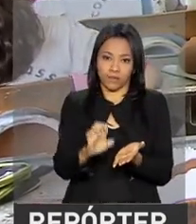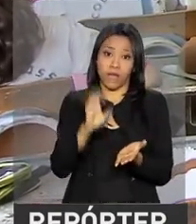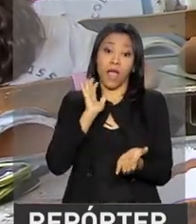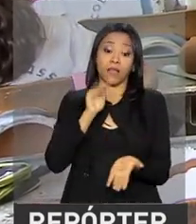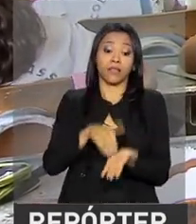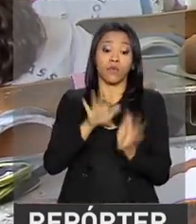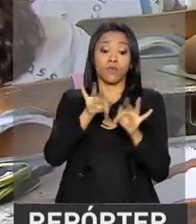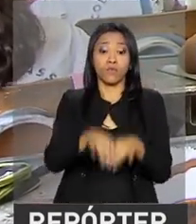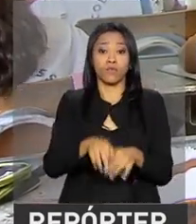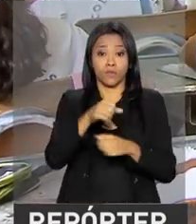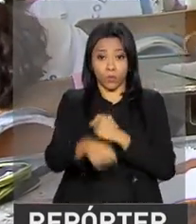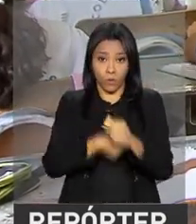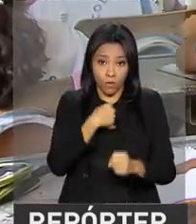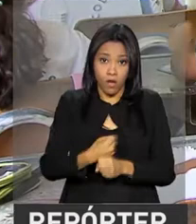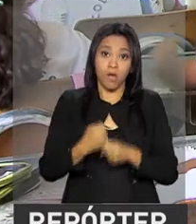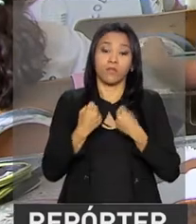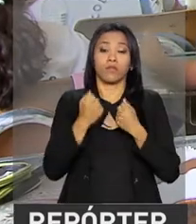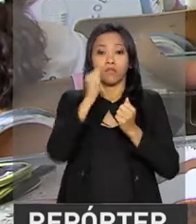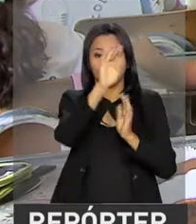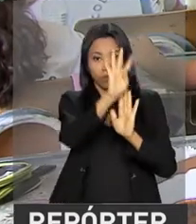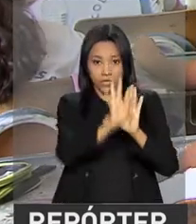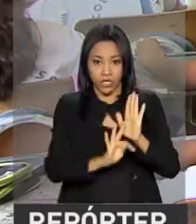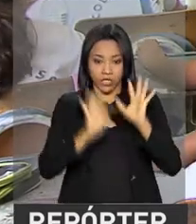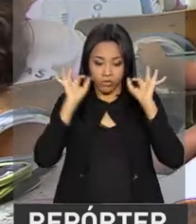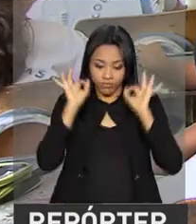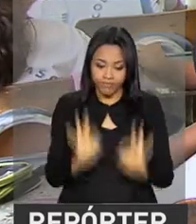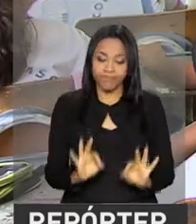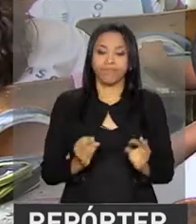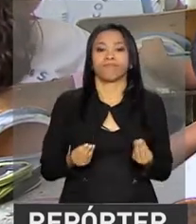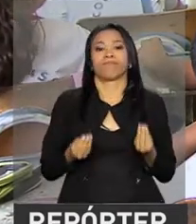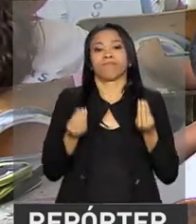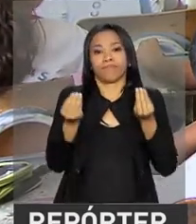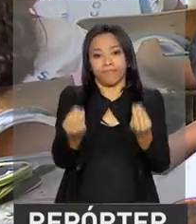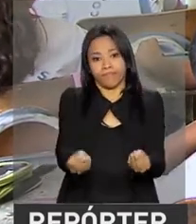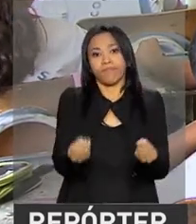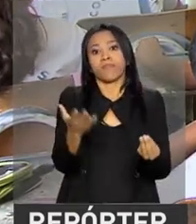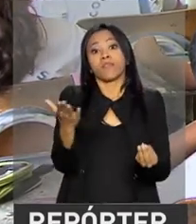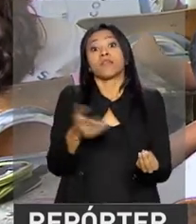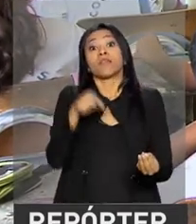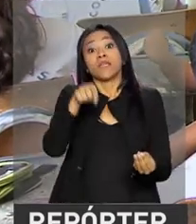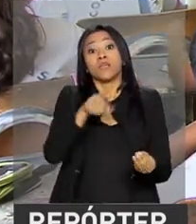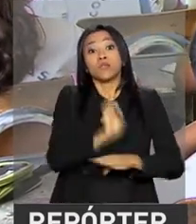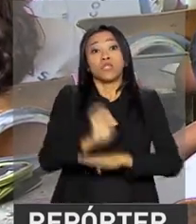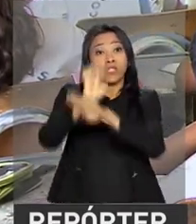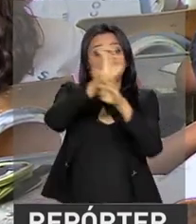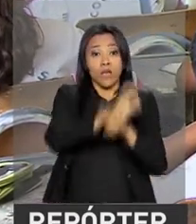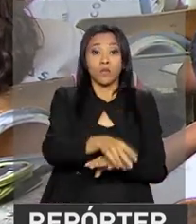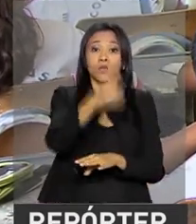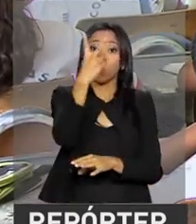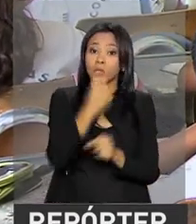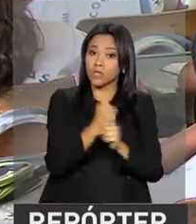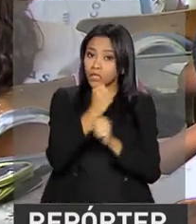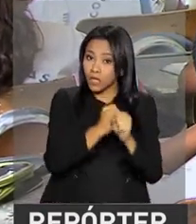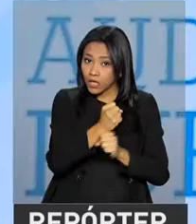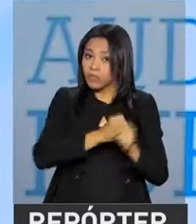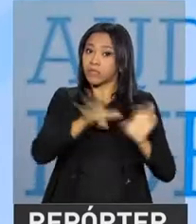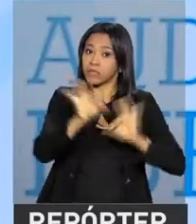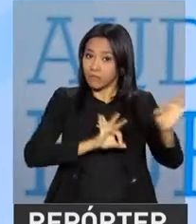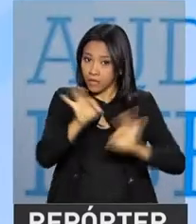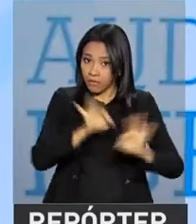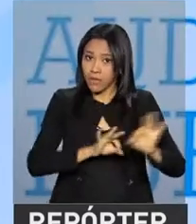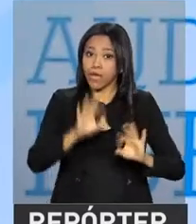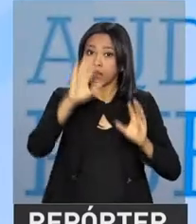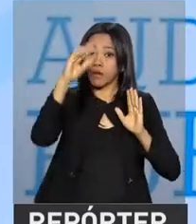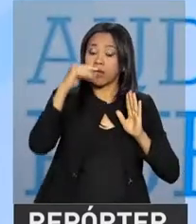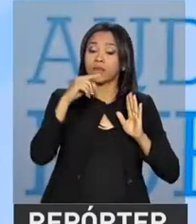ano a versão final. A partir daí, os estados vão ter 2 anos para montar o currículo de acordo com a base. A